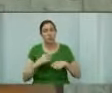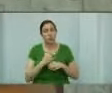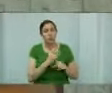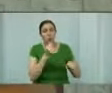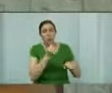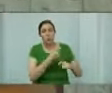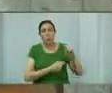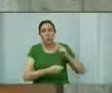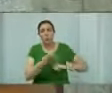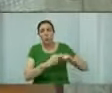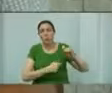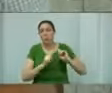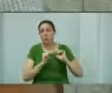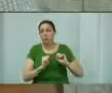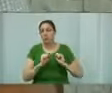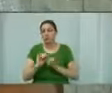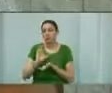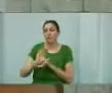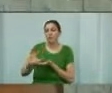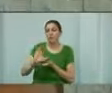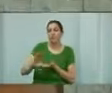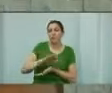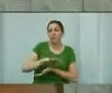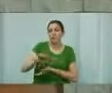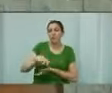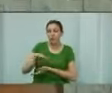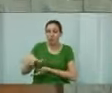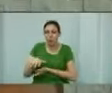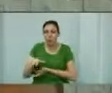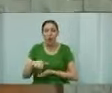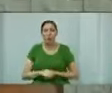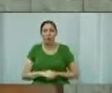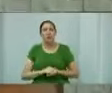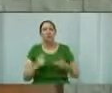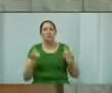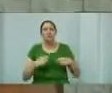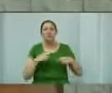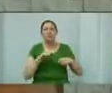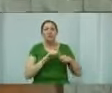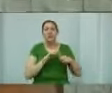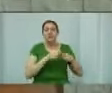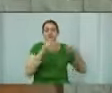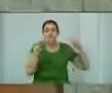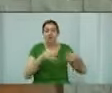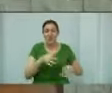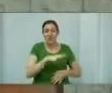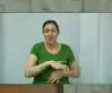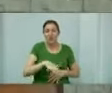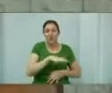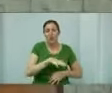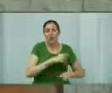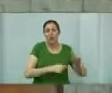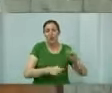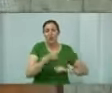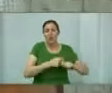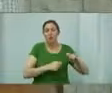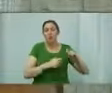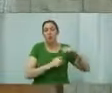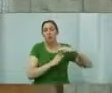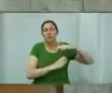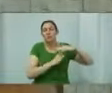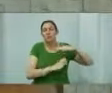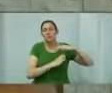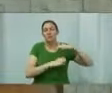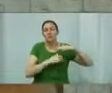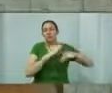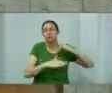dito isso, eu acho que esse tema, para mim, é essencial. Tu faz bem feito o econômico, ou seja, você dá condições para que as empresas produzam. Você tem um